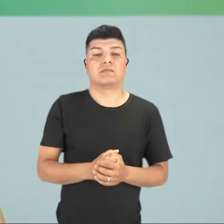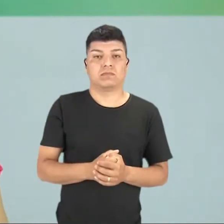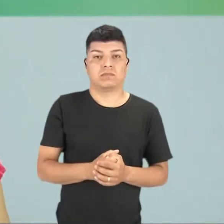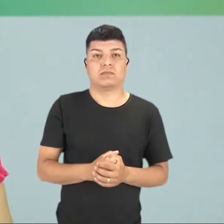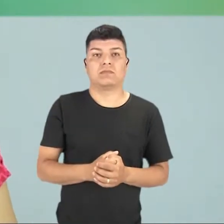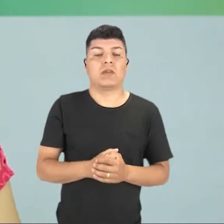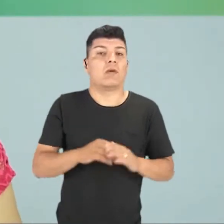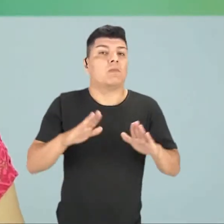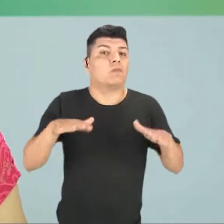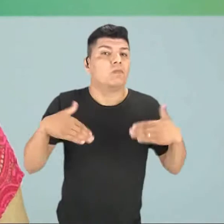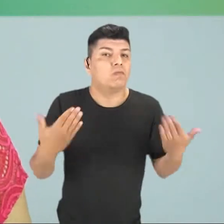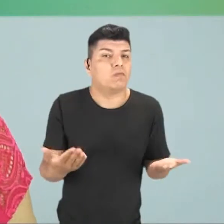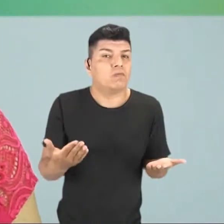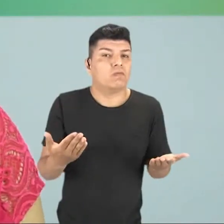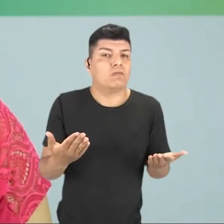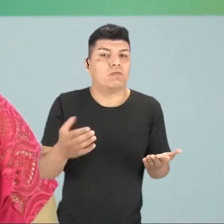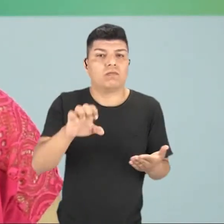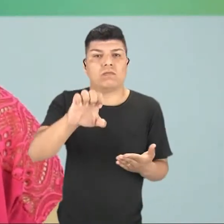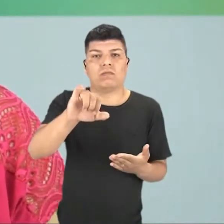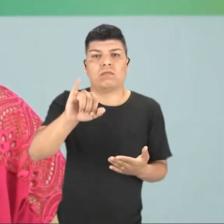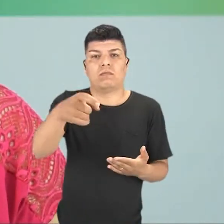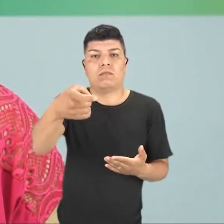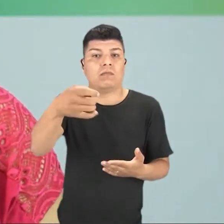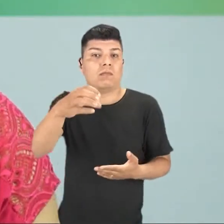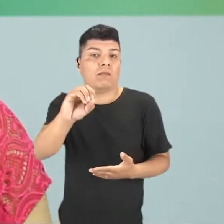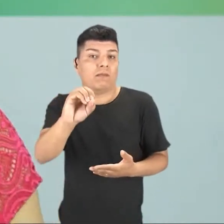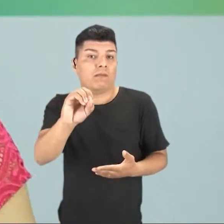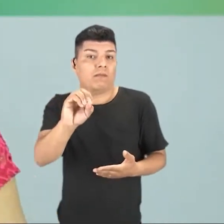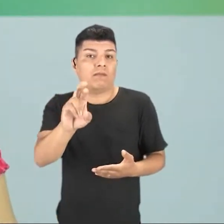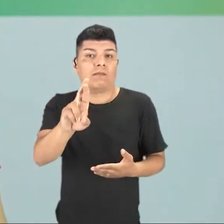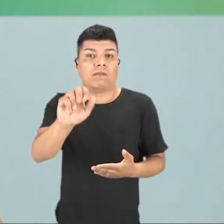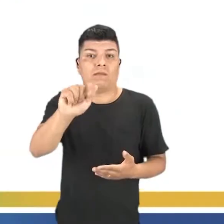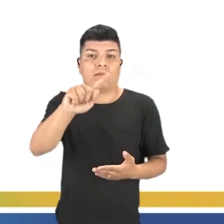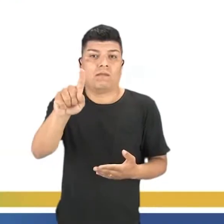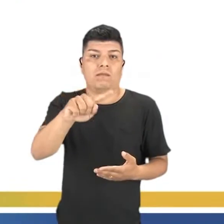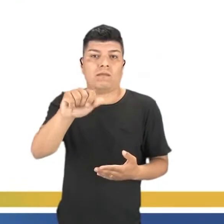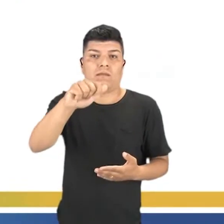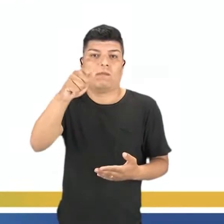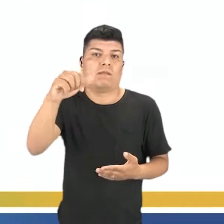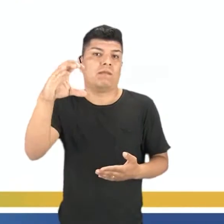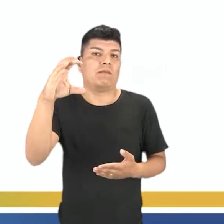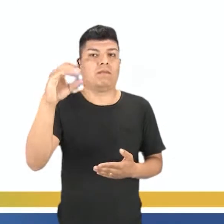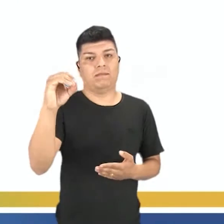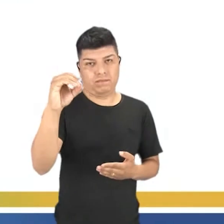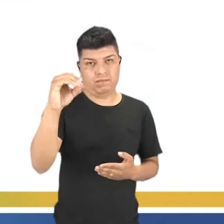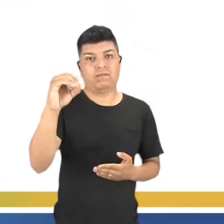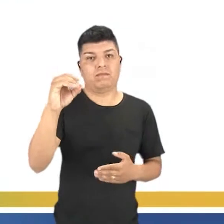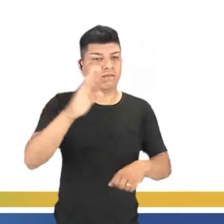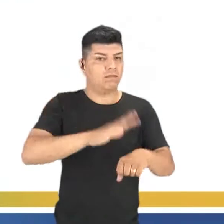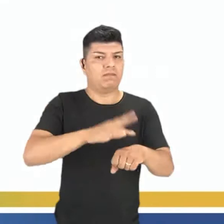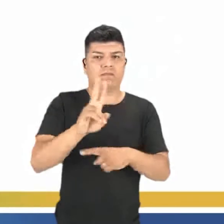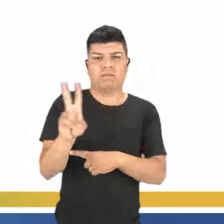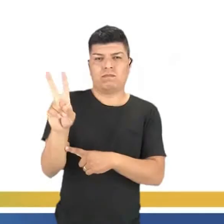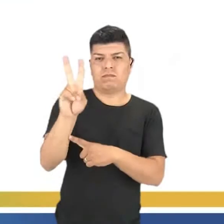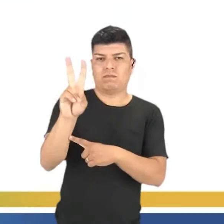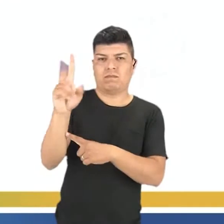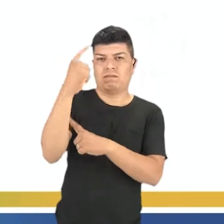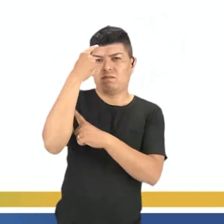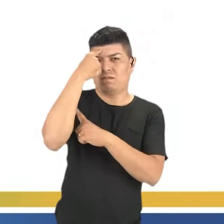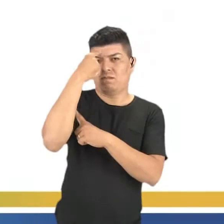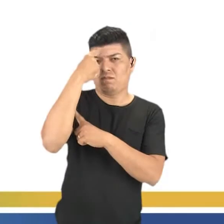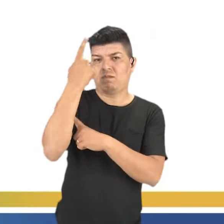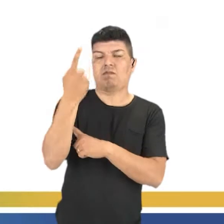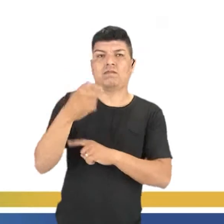qual era esse eixo? Que a razão era o que tinha mais valor em se tratando de pensamento